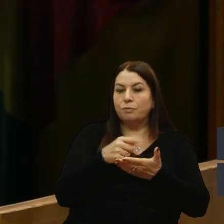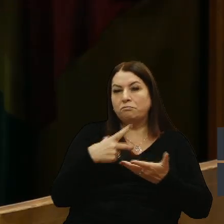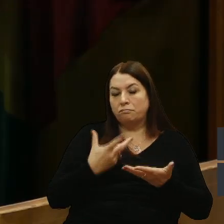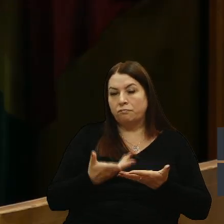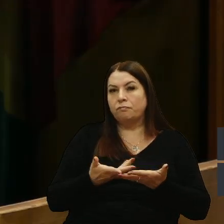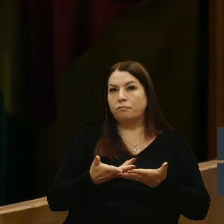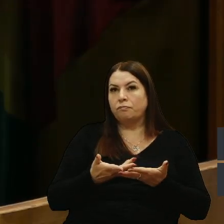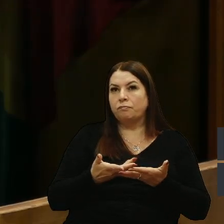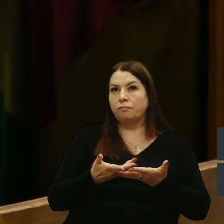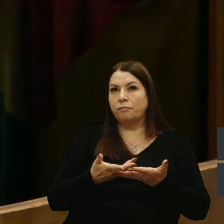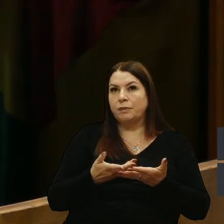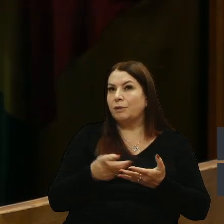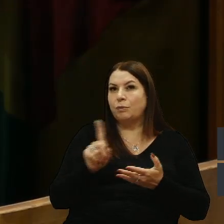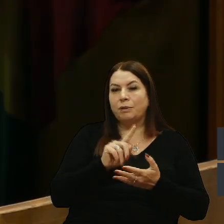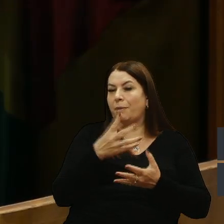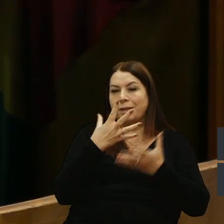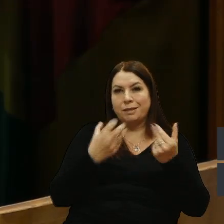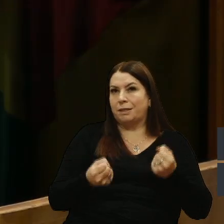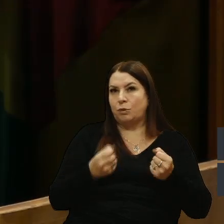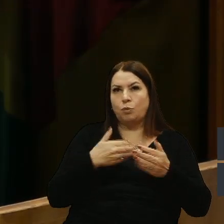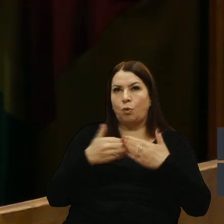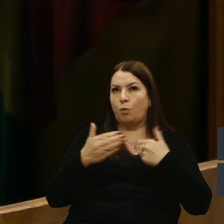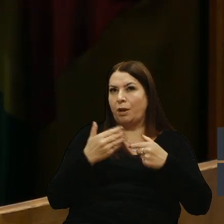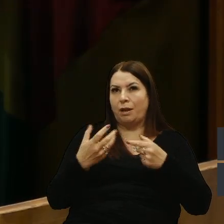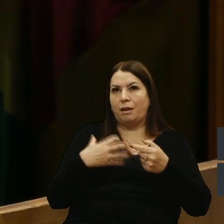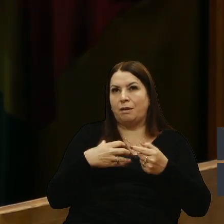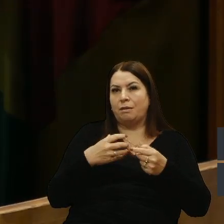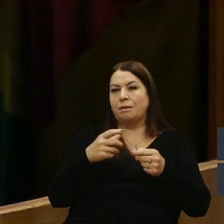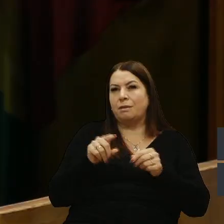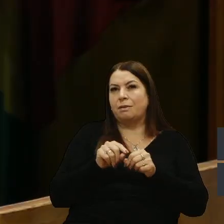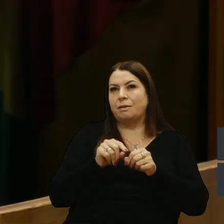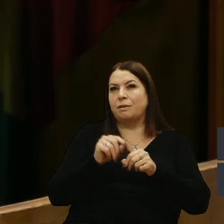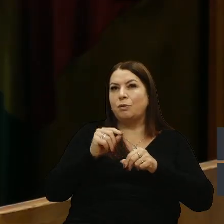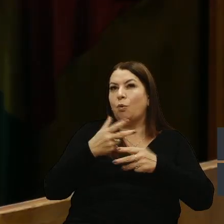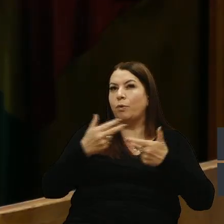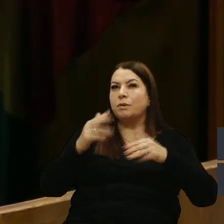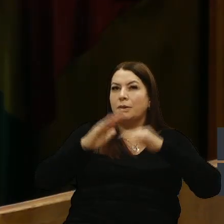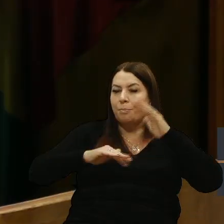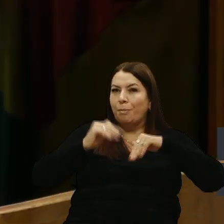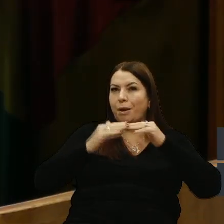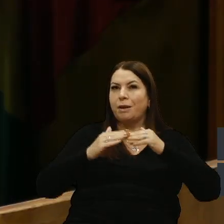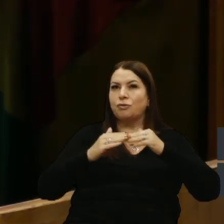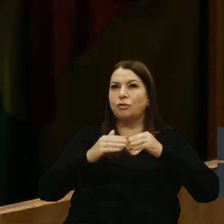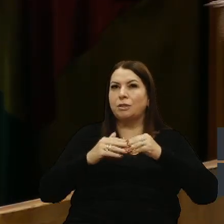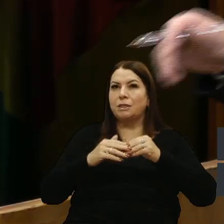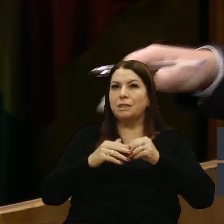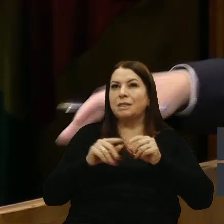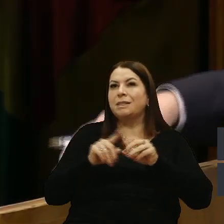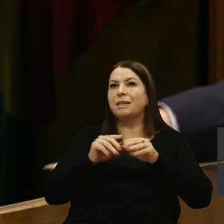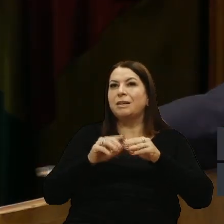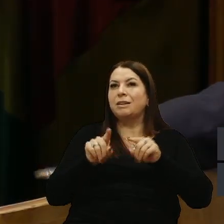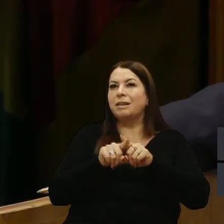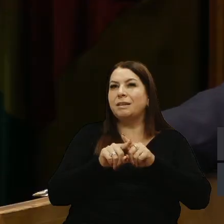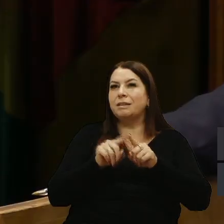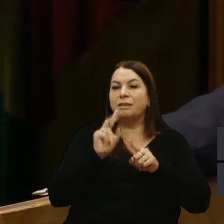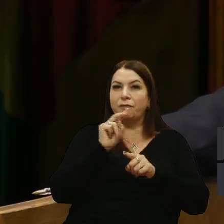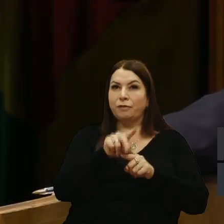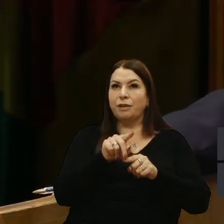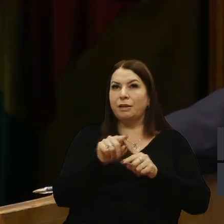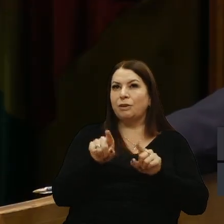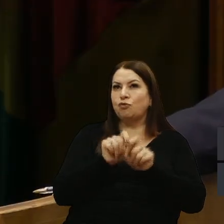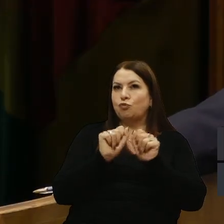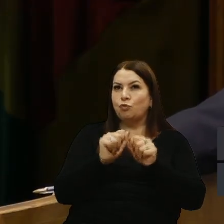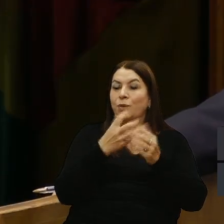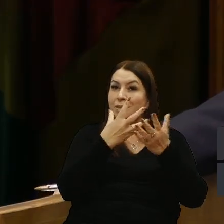sendo inadmissível qualquer mecanismo que, na prática, suprima essa prerrogativa por meio